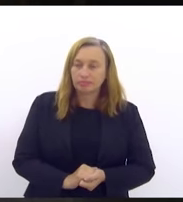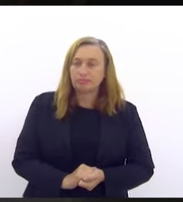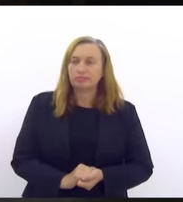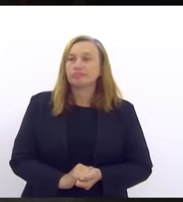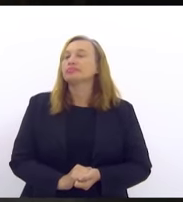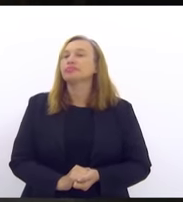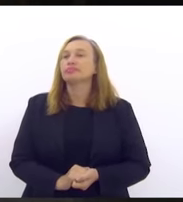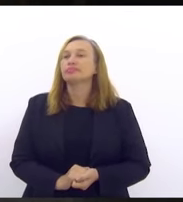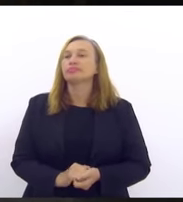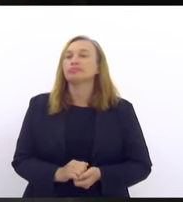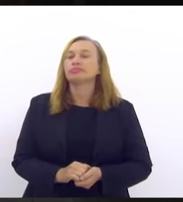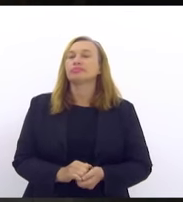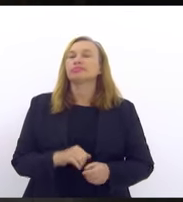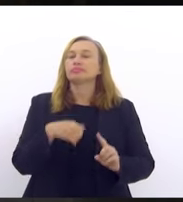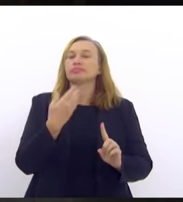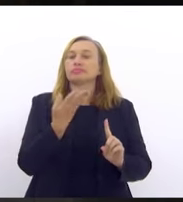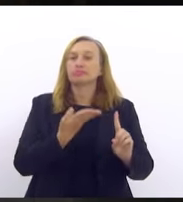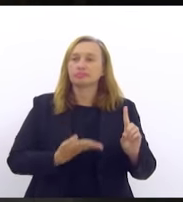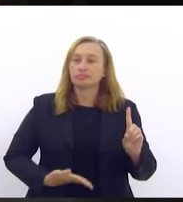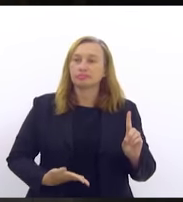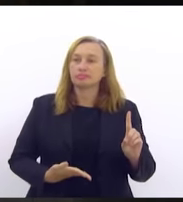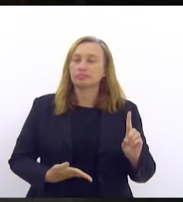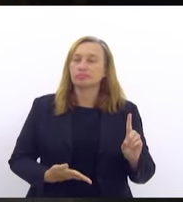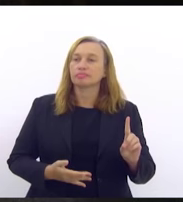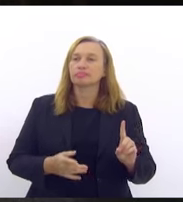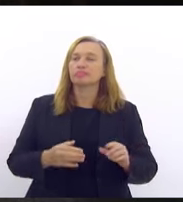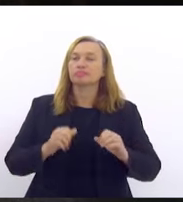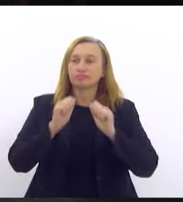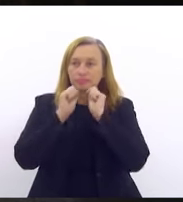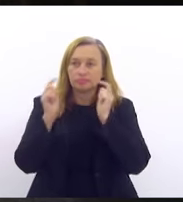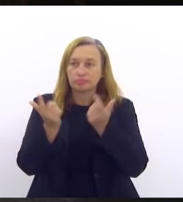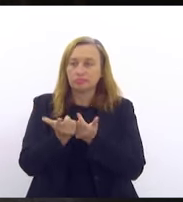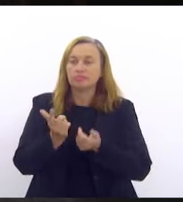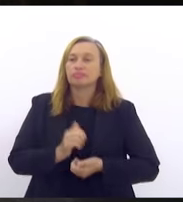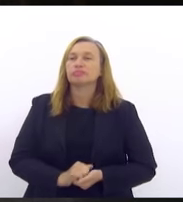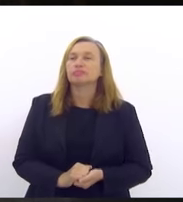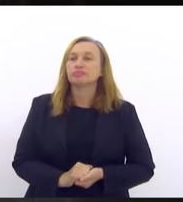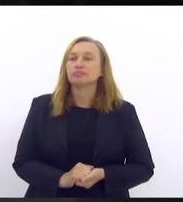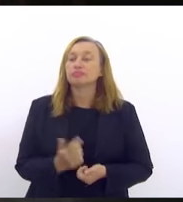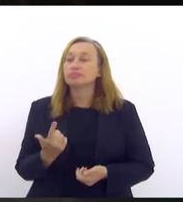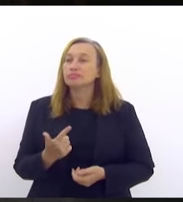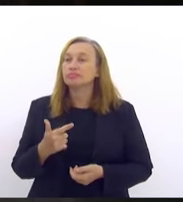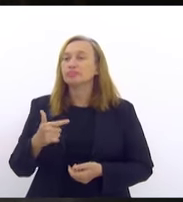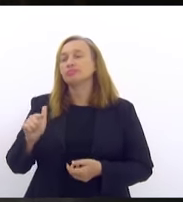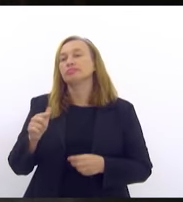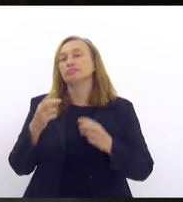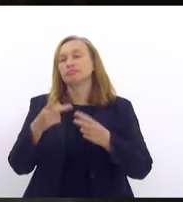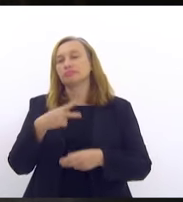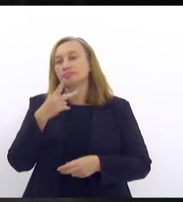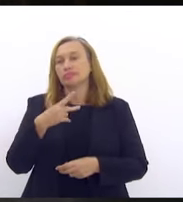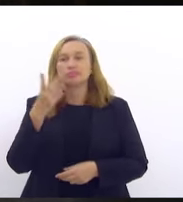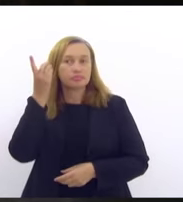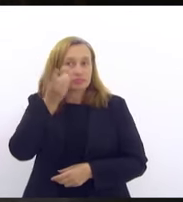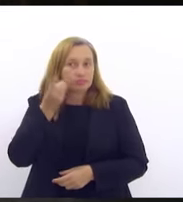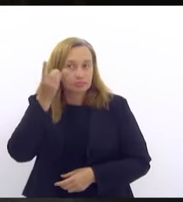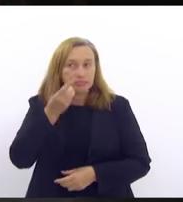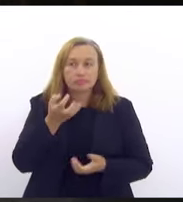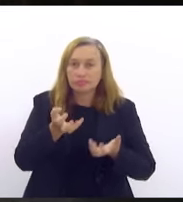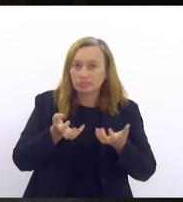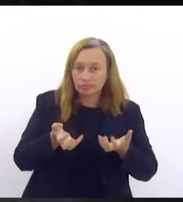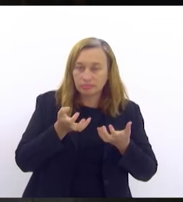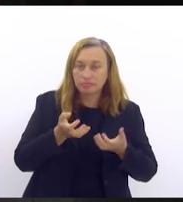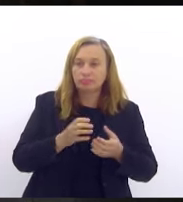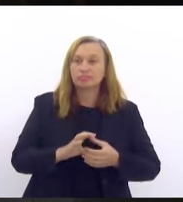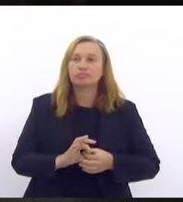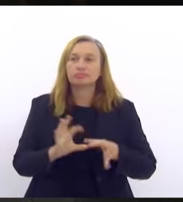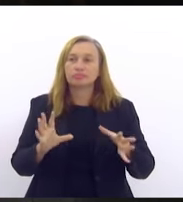nesta sala de sessões do Pleno da Assembleia Legislativa do Estado em curtas palavras senhor Deputado eu quero